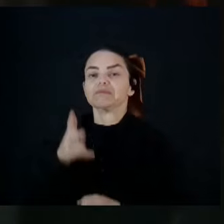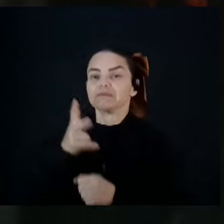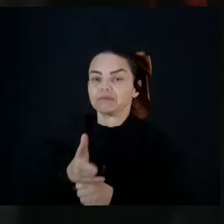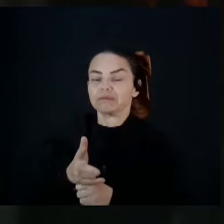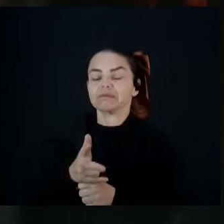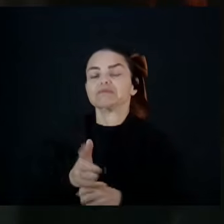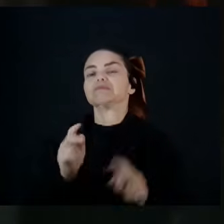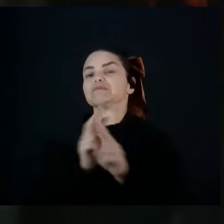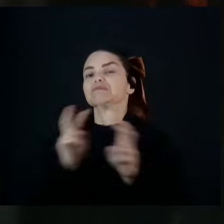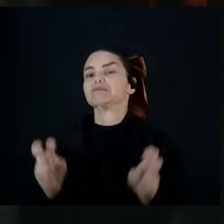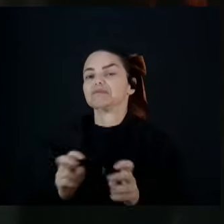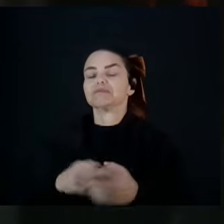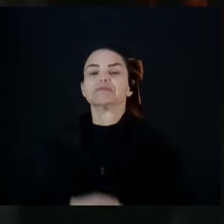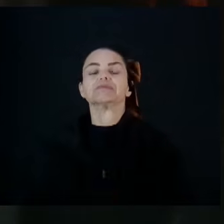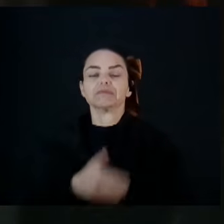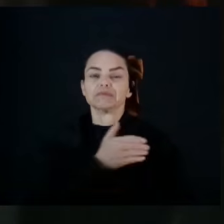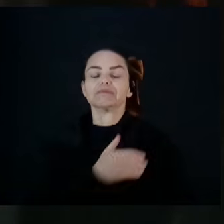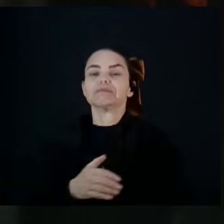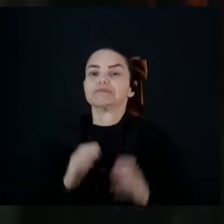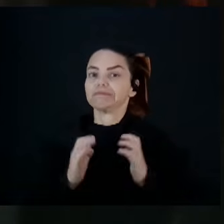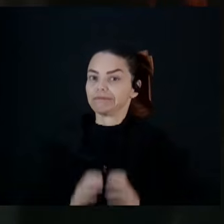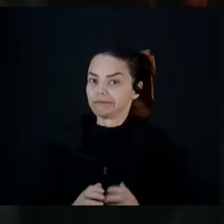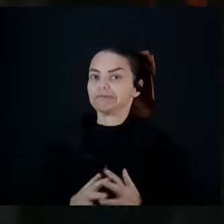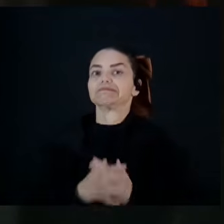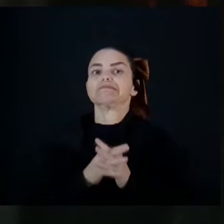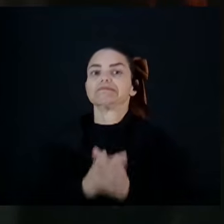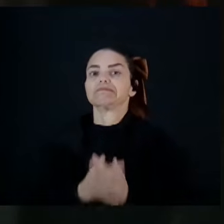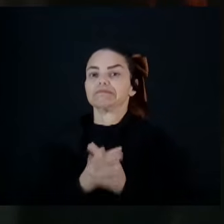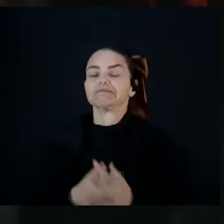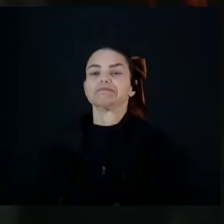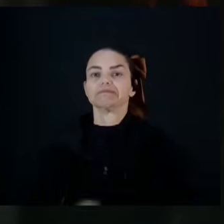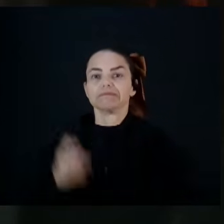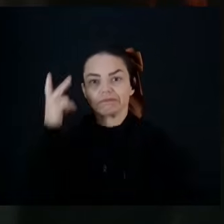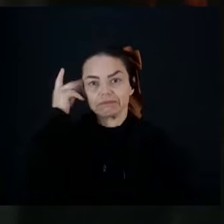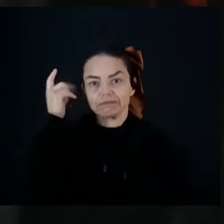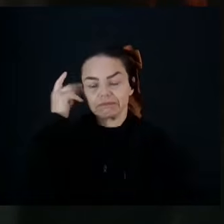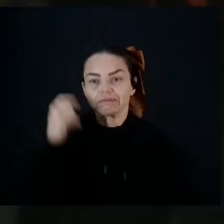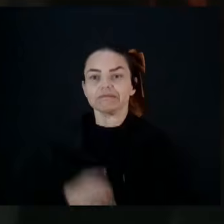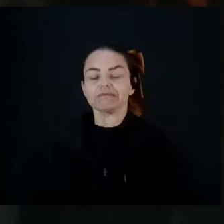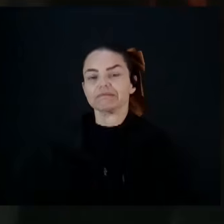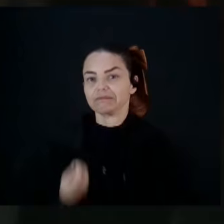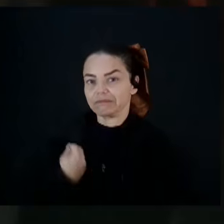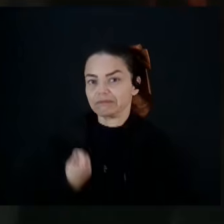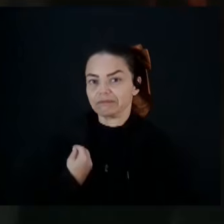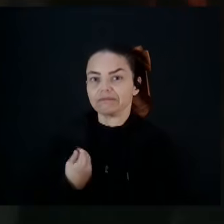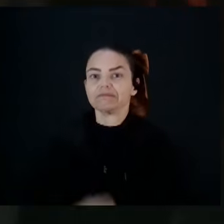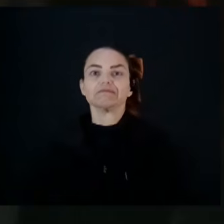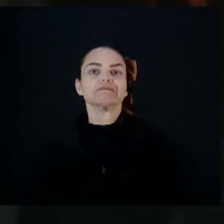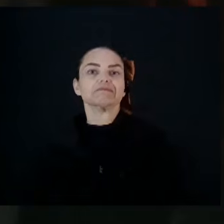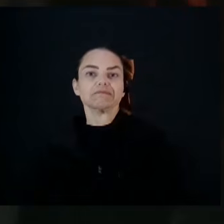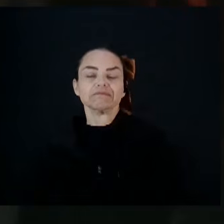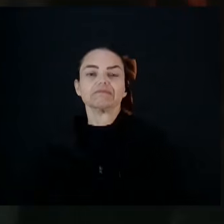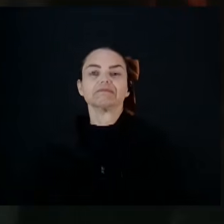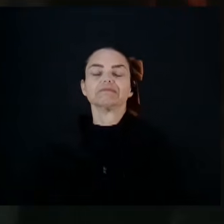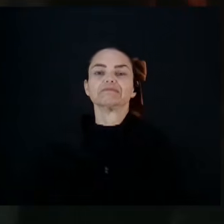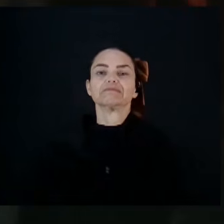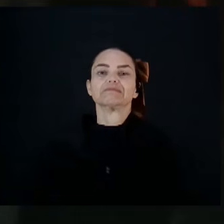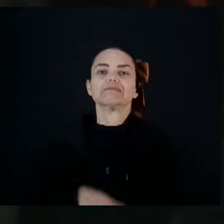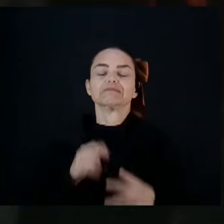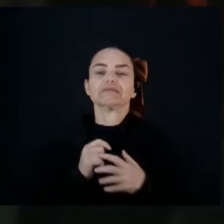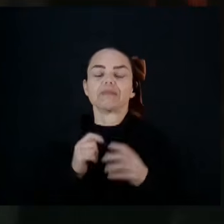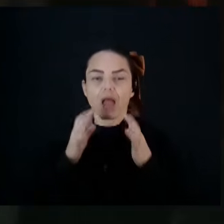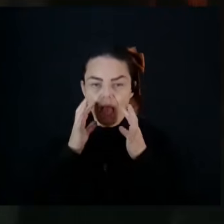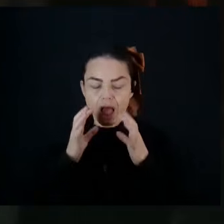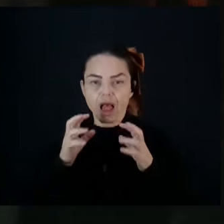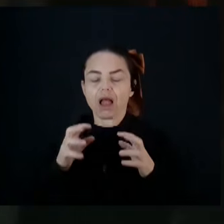falar sobre um comportamento cada vez mais comum na vida moderna. Vamos falar da atrofia de atenção. O que